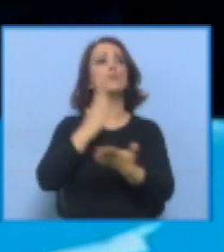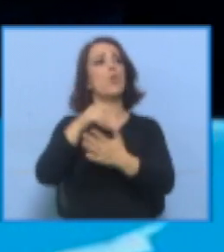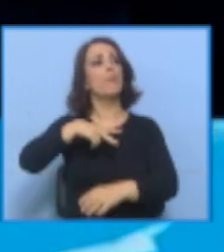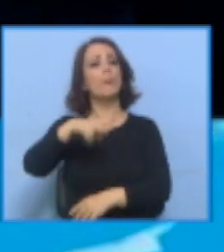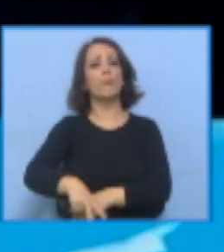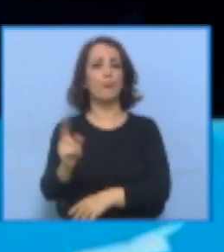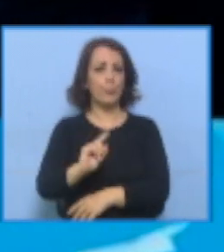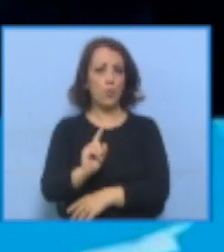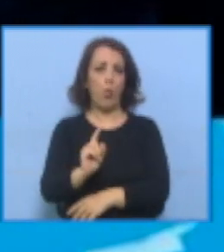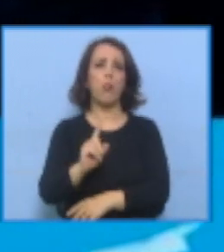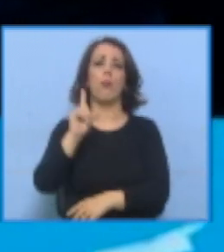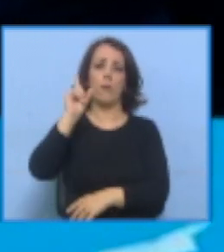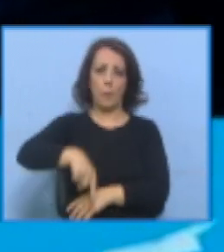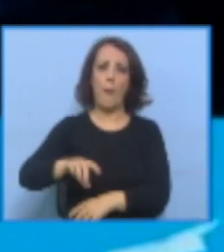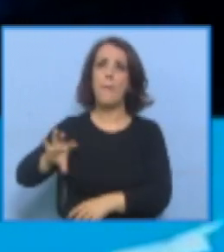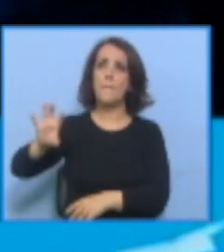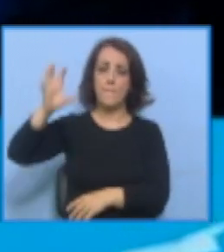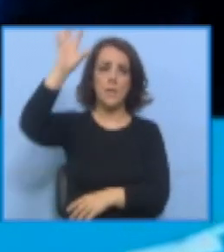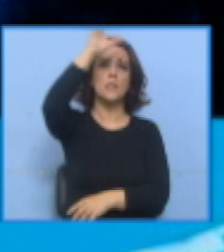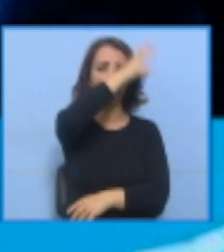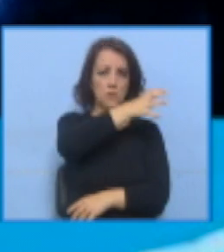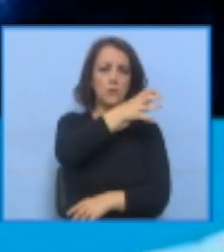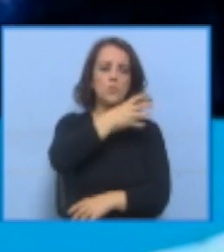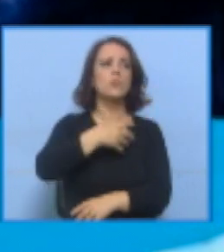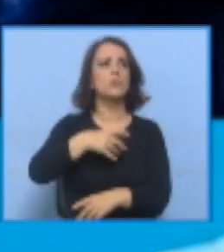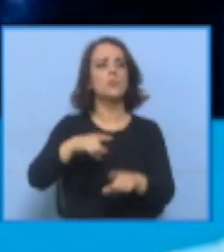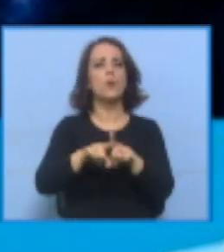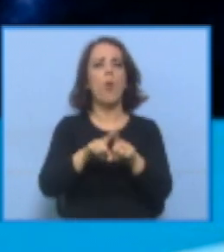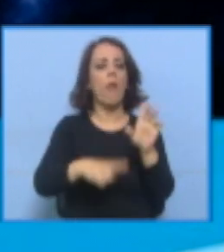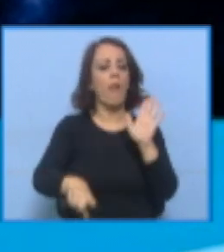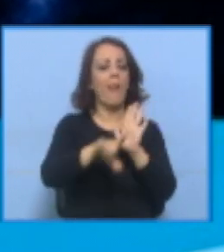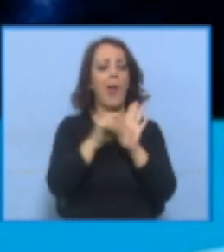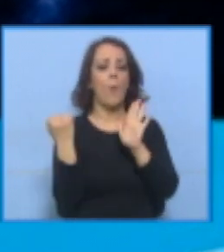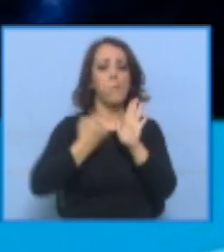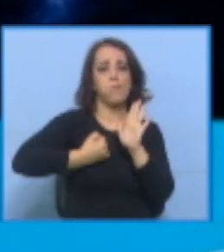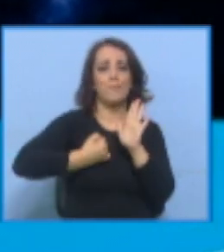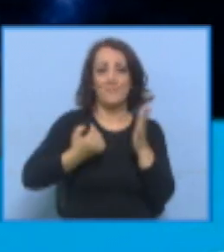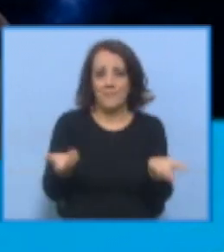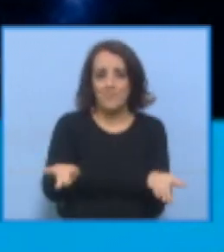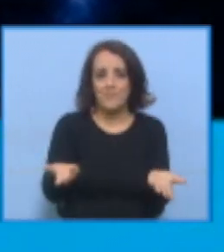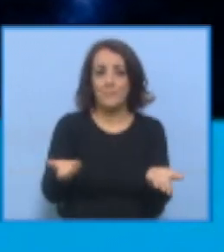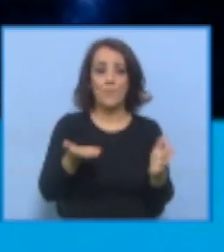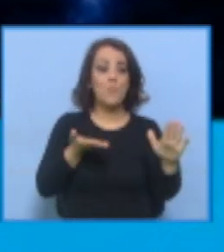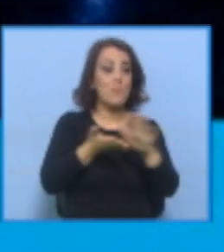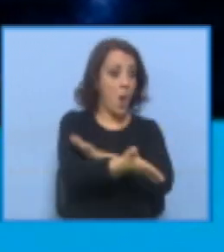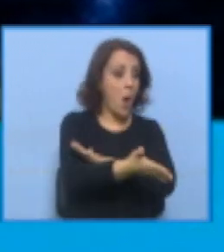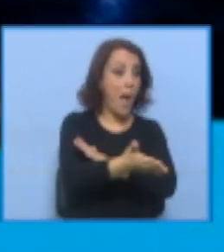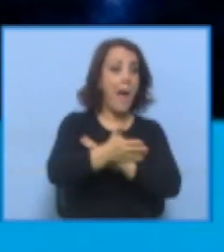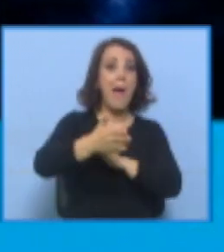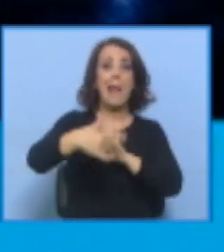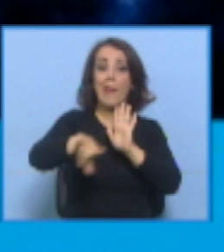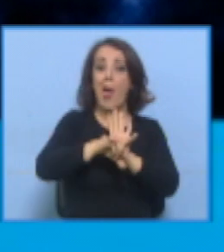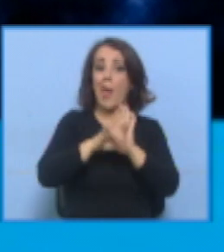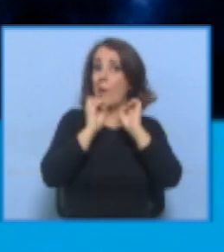países, exatamente como elementos fora de lei. Portanto, eles entram sem lei, sem nada que...